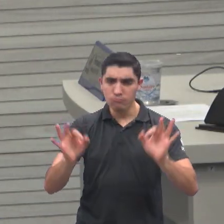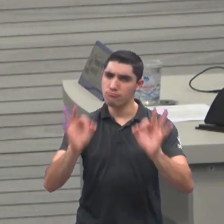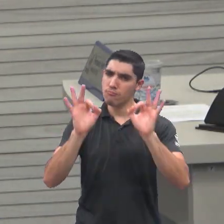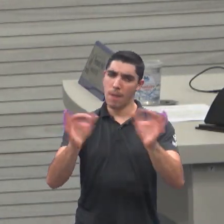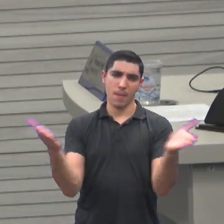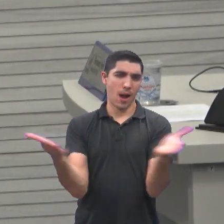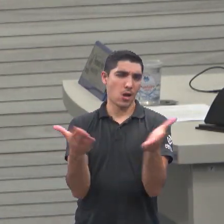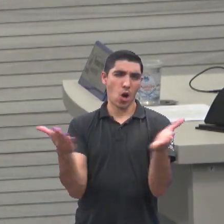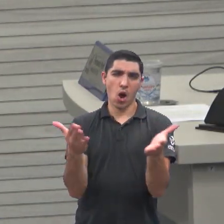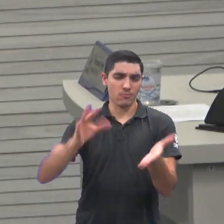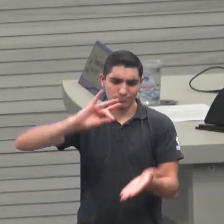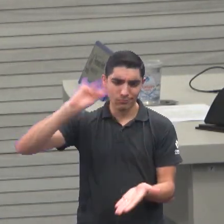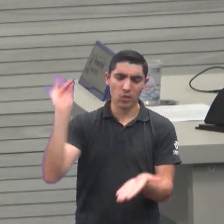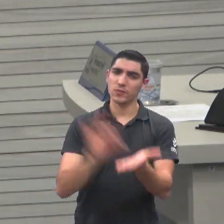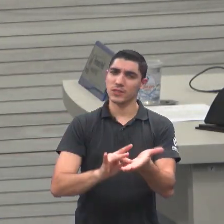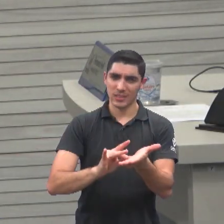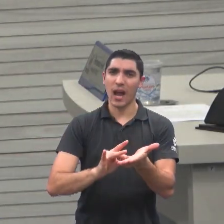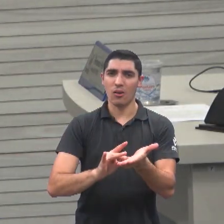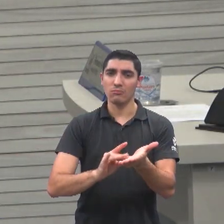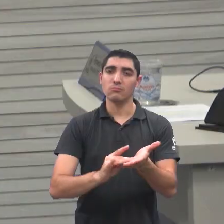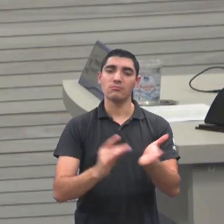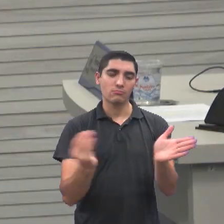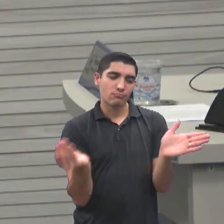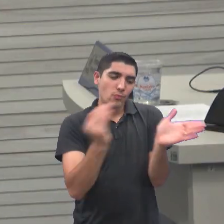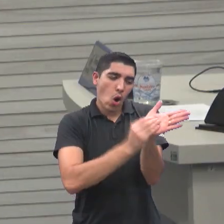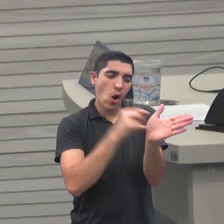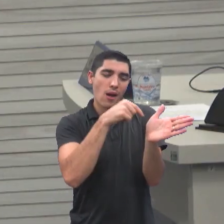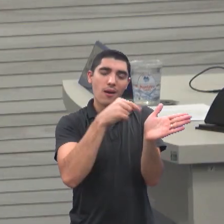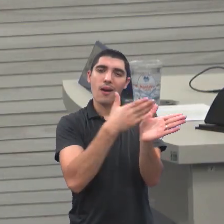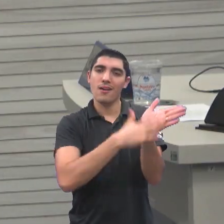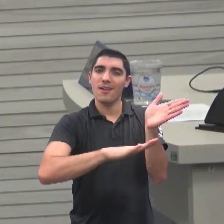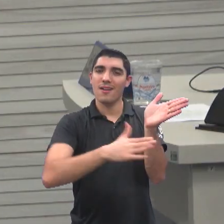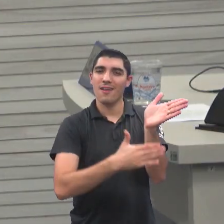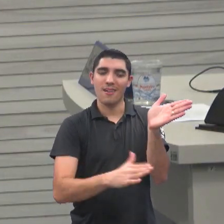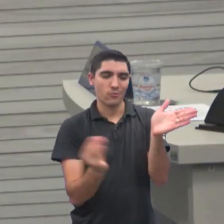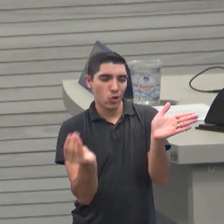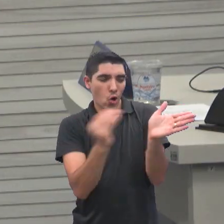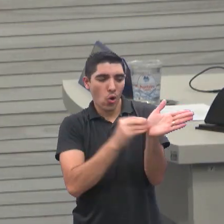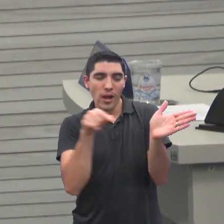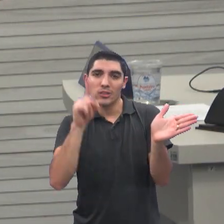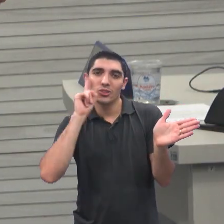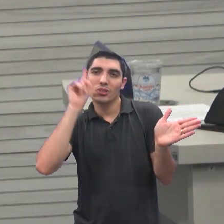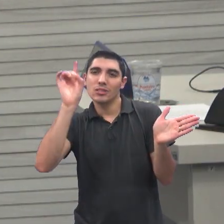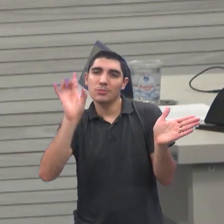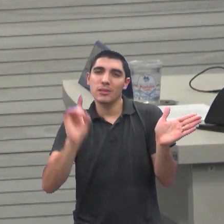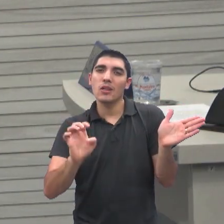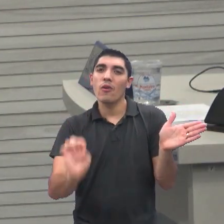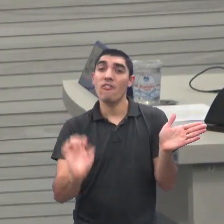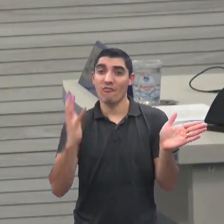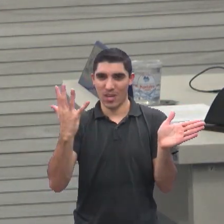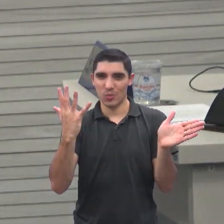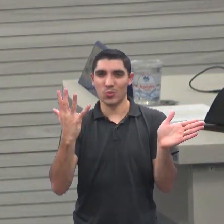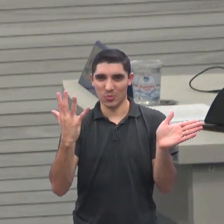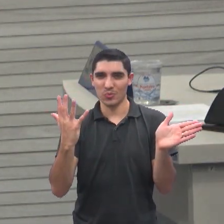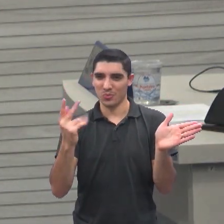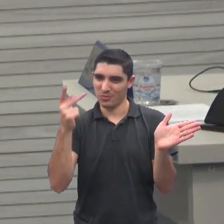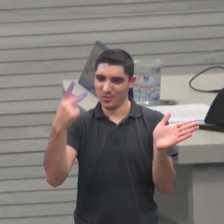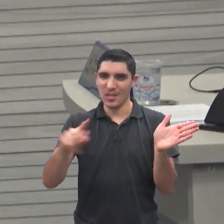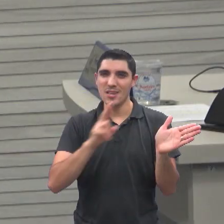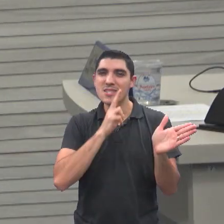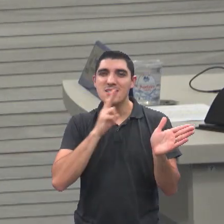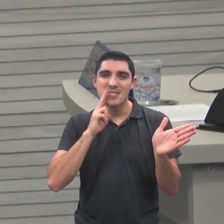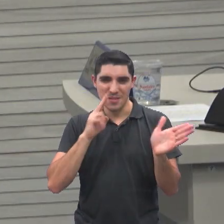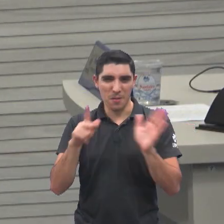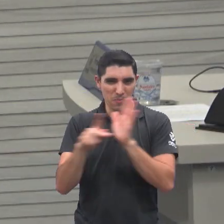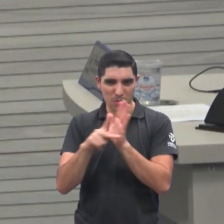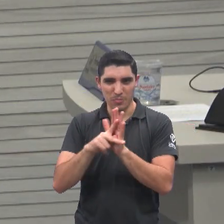do município, que o município também pode fazer esse compromisso de estar junto,